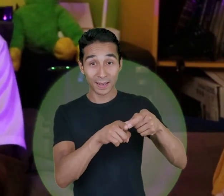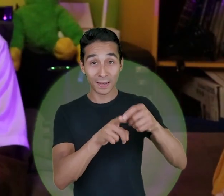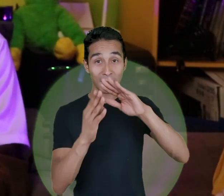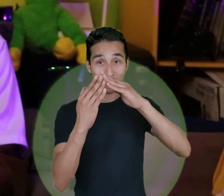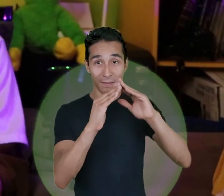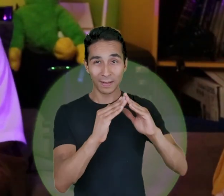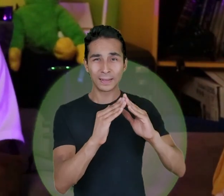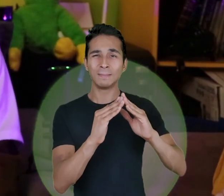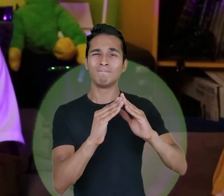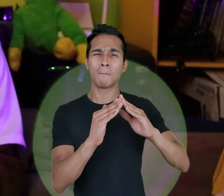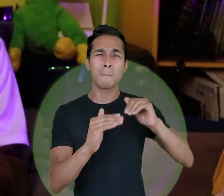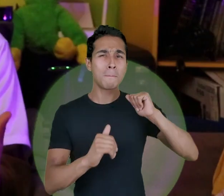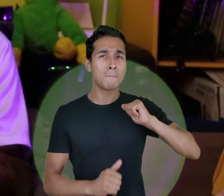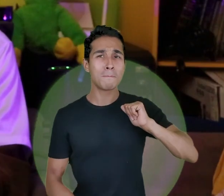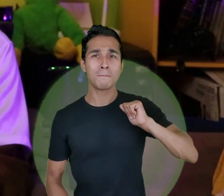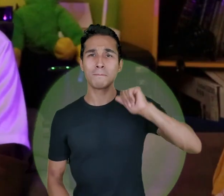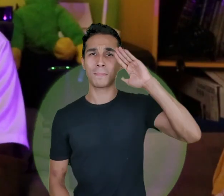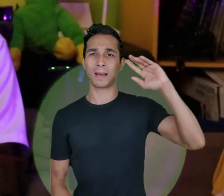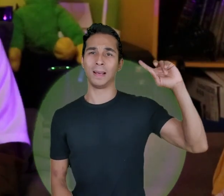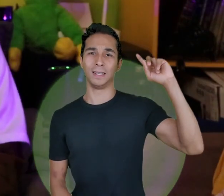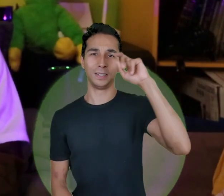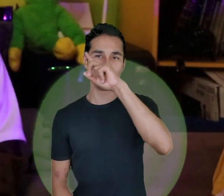né, sociais,